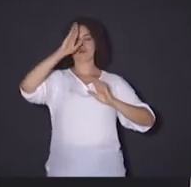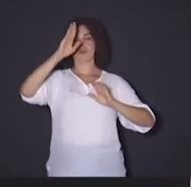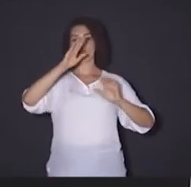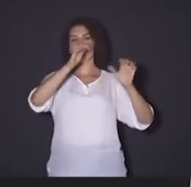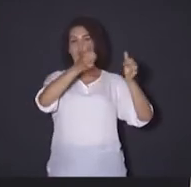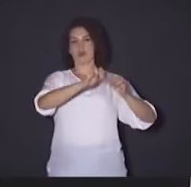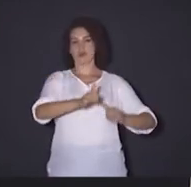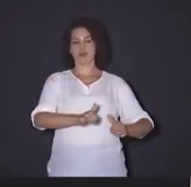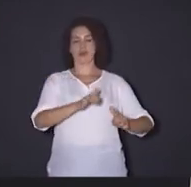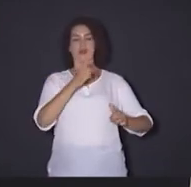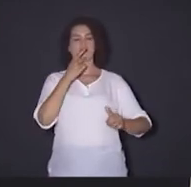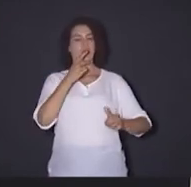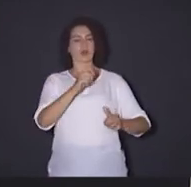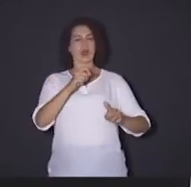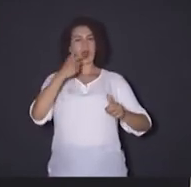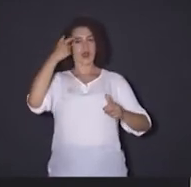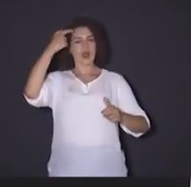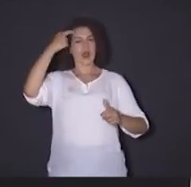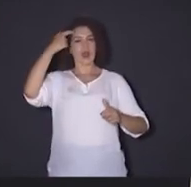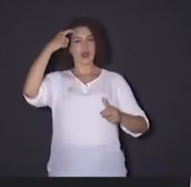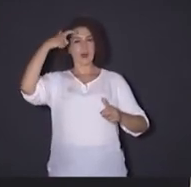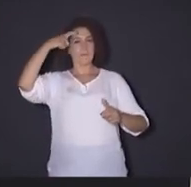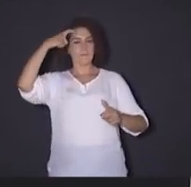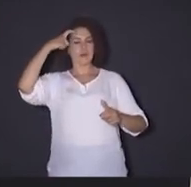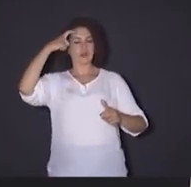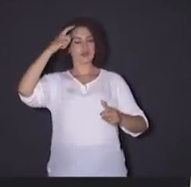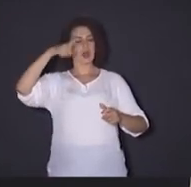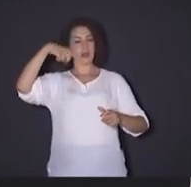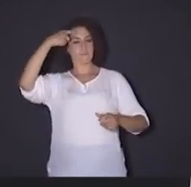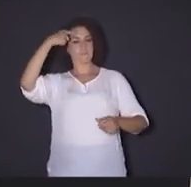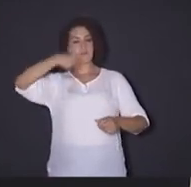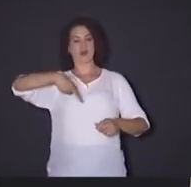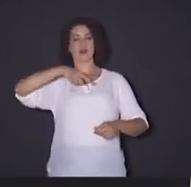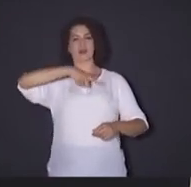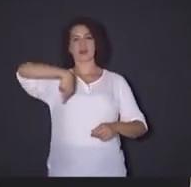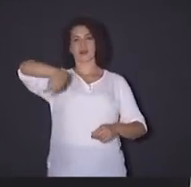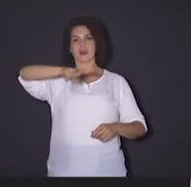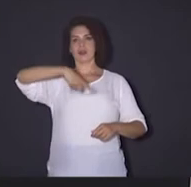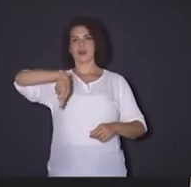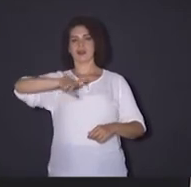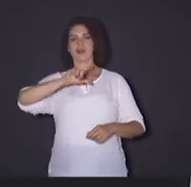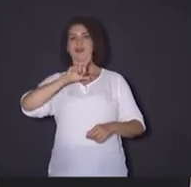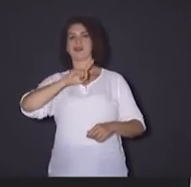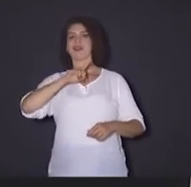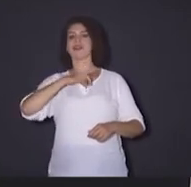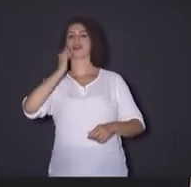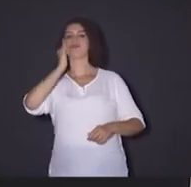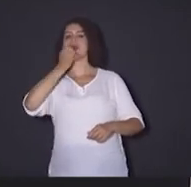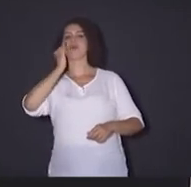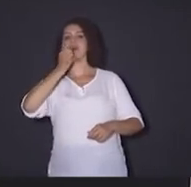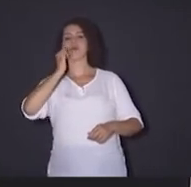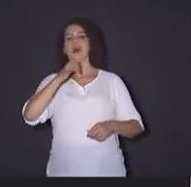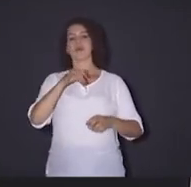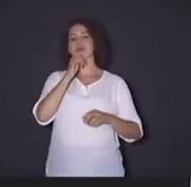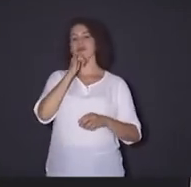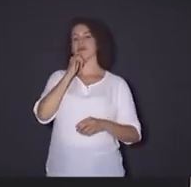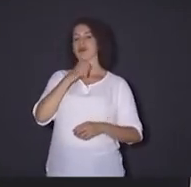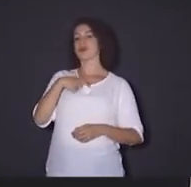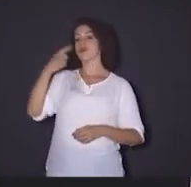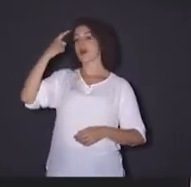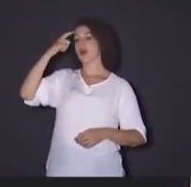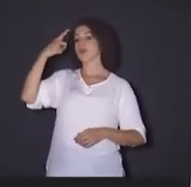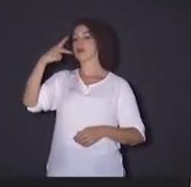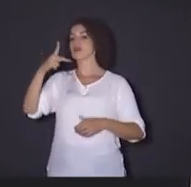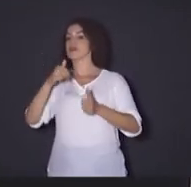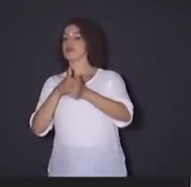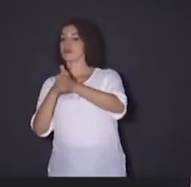cabeça e seu principal comandante e daí nasce uma série de ditaduras que todo mundo fala mesmo sendo de candomblé sua cabeça e seu guia você vai